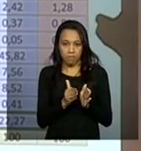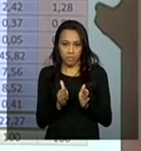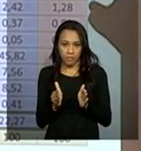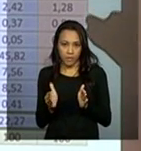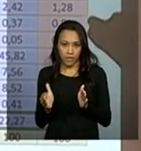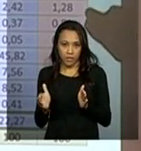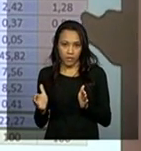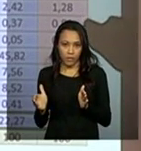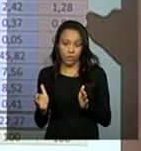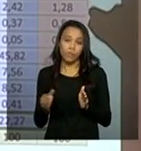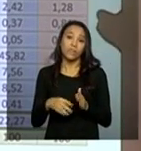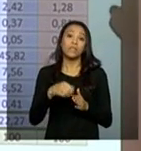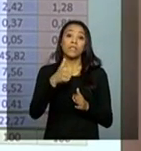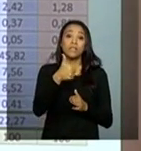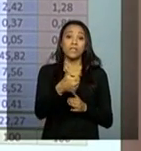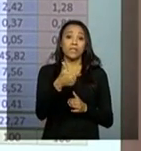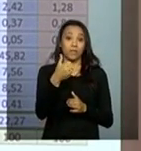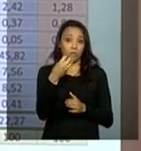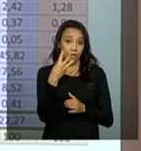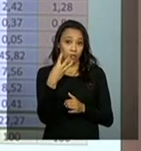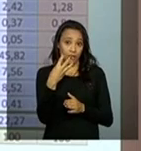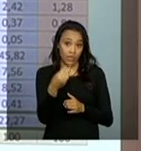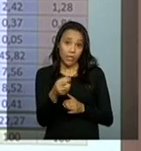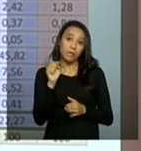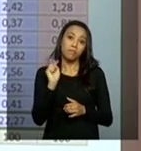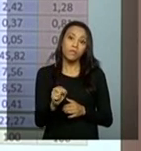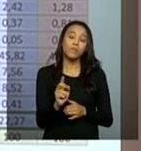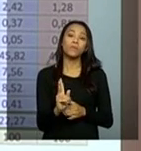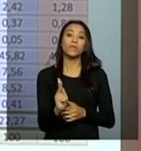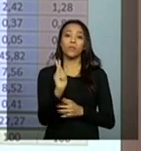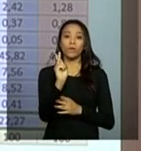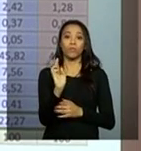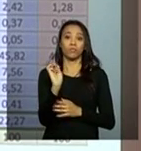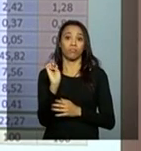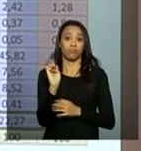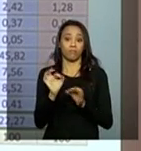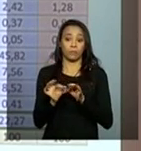113 mil quilômetros quadrados. Isso é